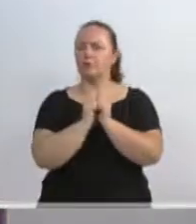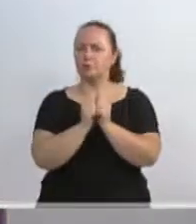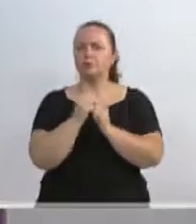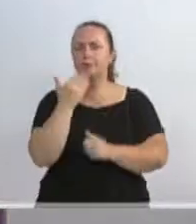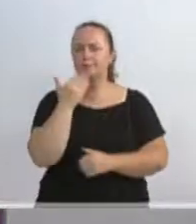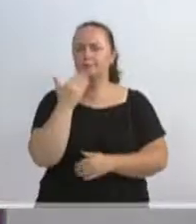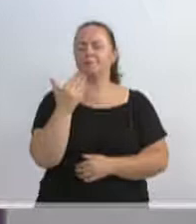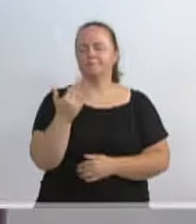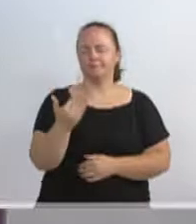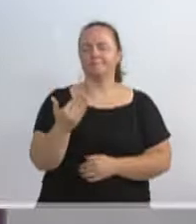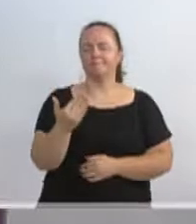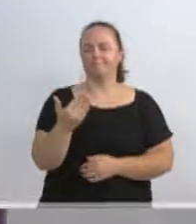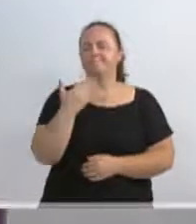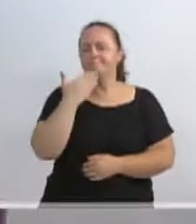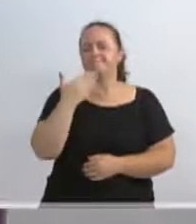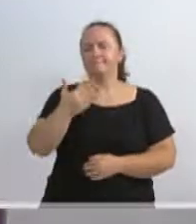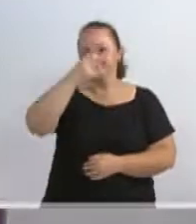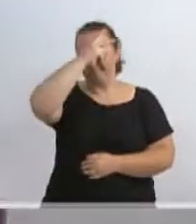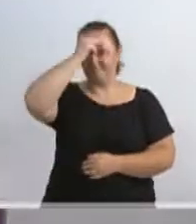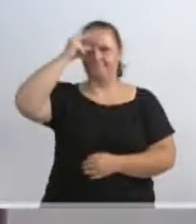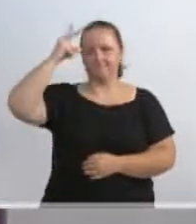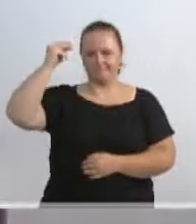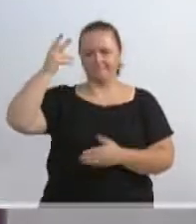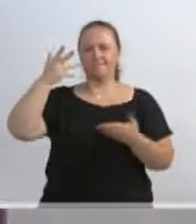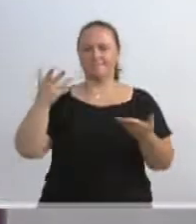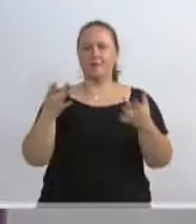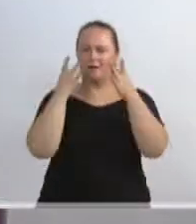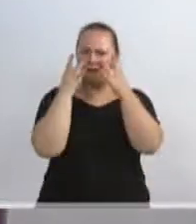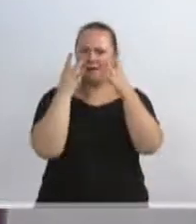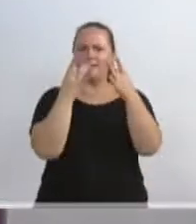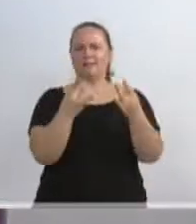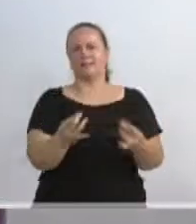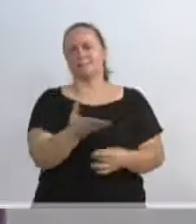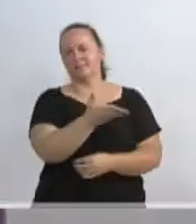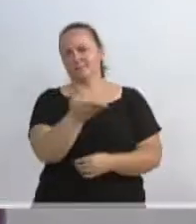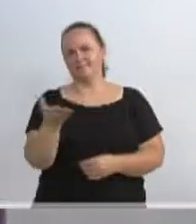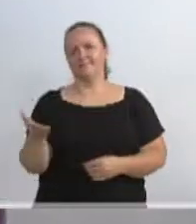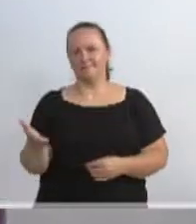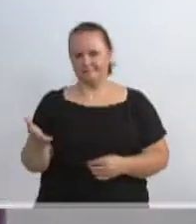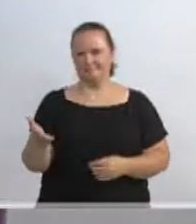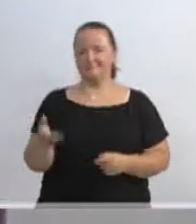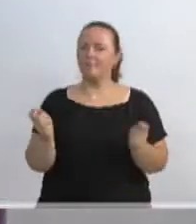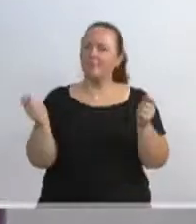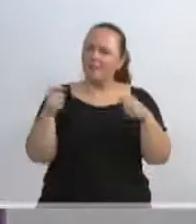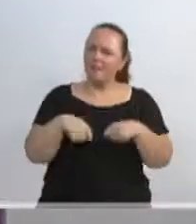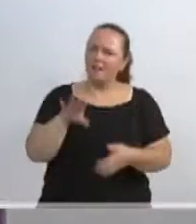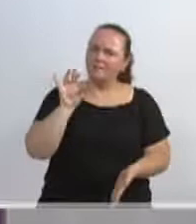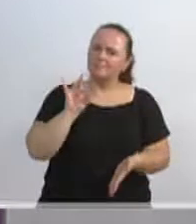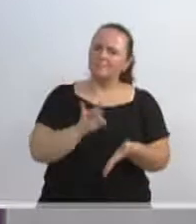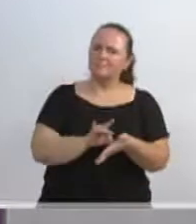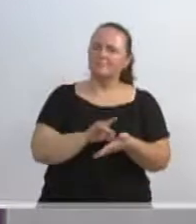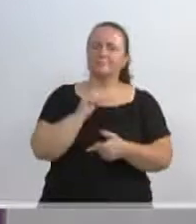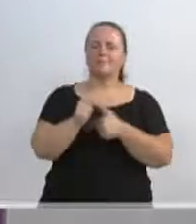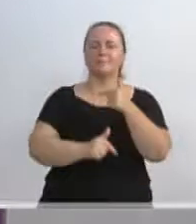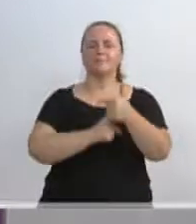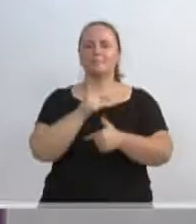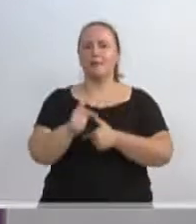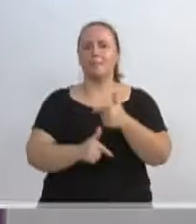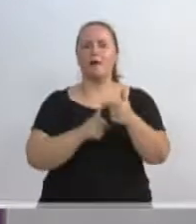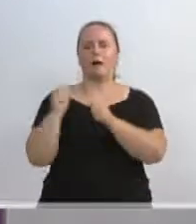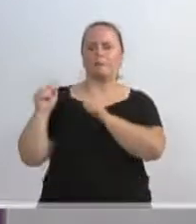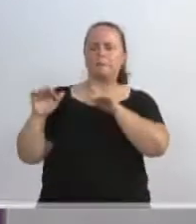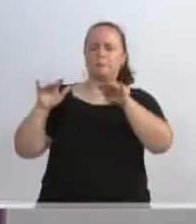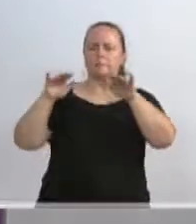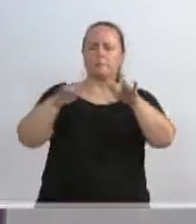o nosso executivo que dê uma atenção especial aquela região e que a gente possa estar fazendo aí um trabalho talvez mutirão